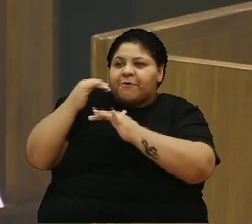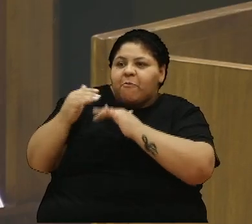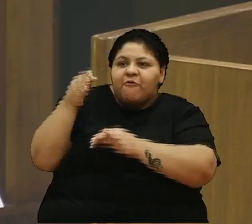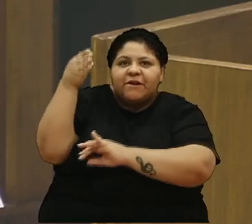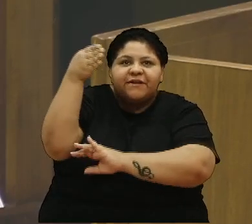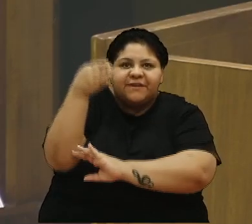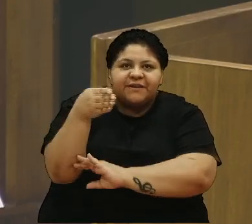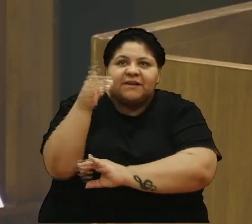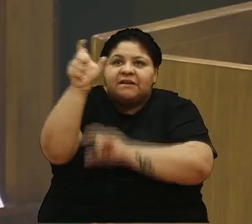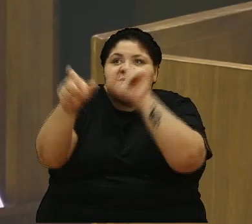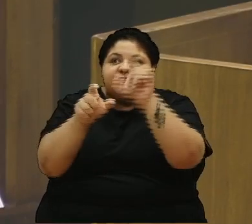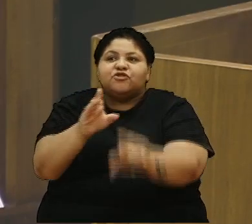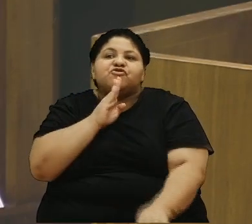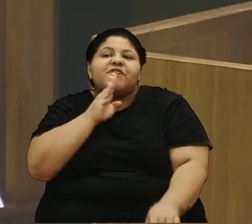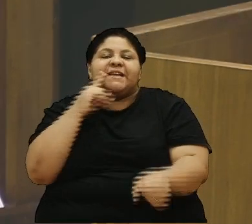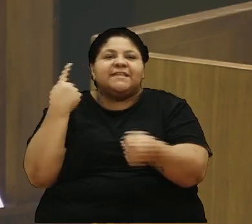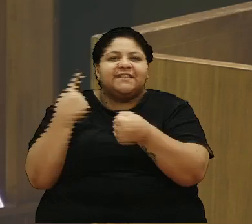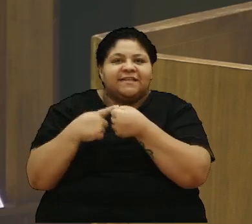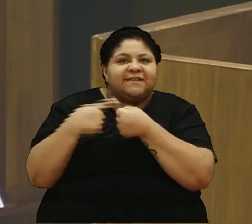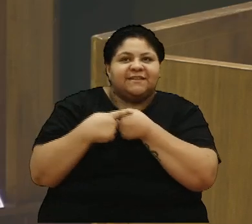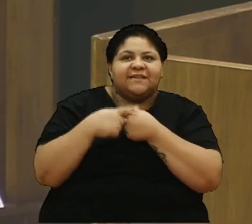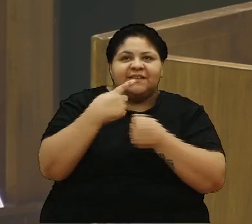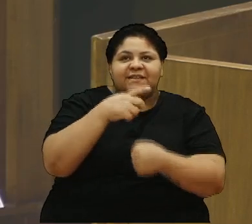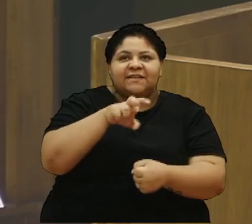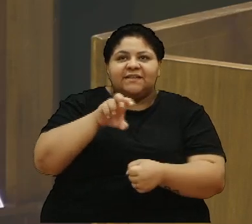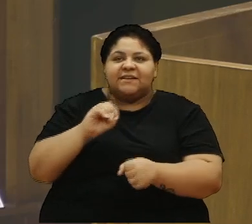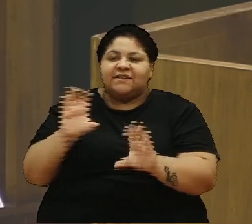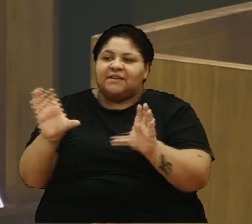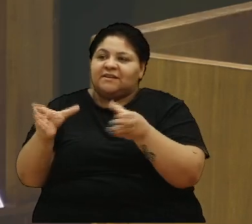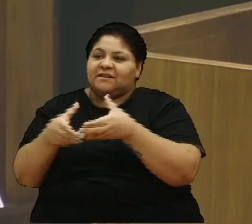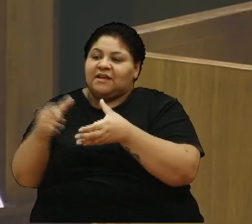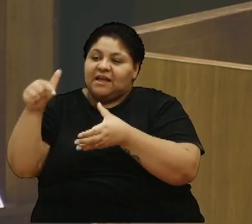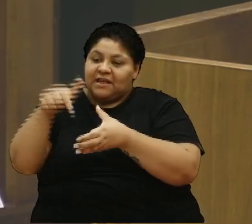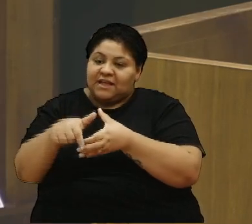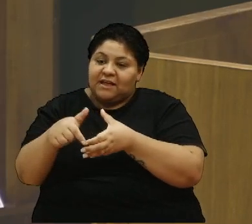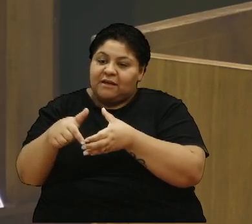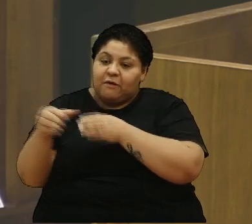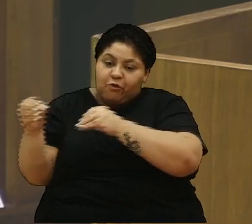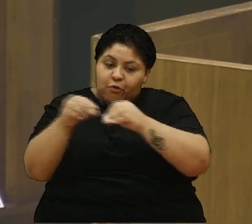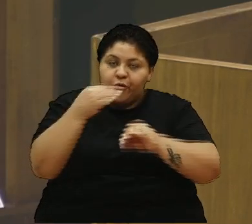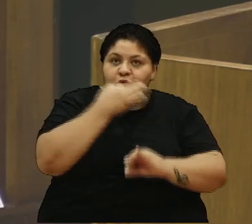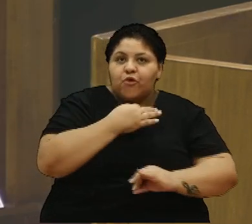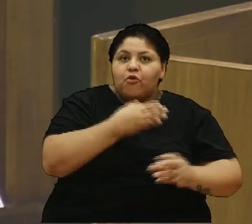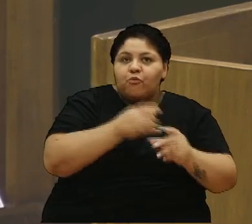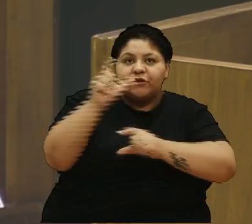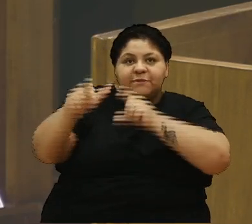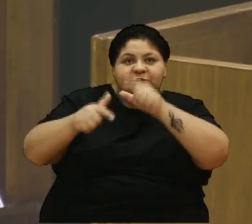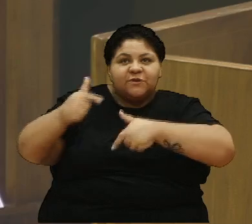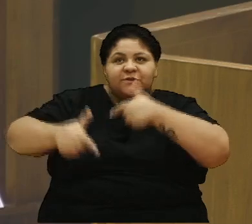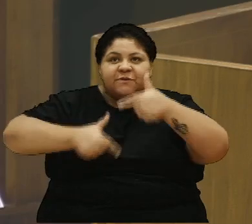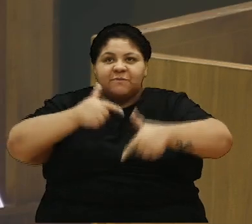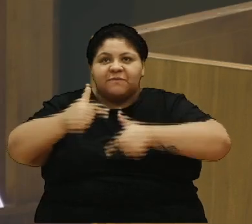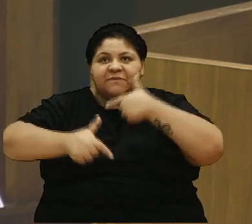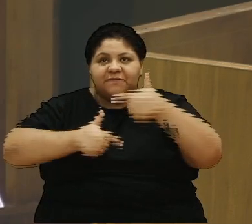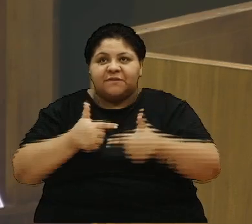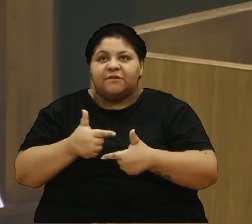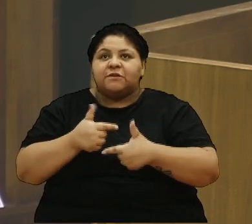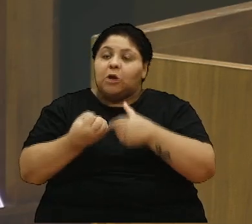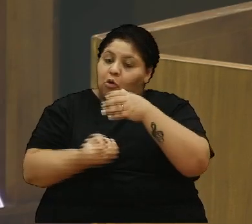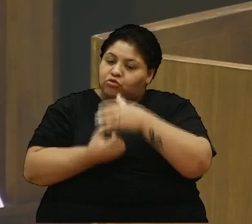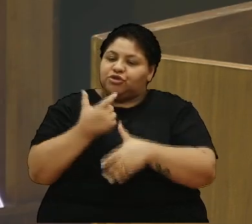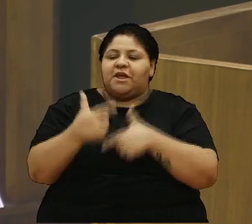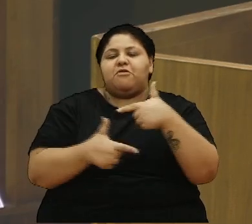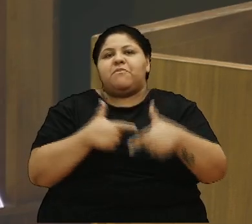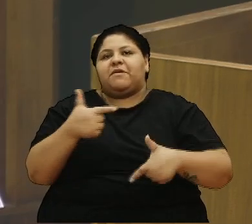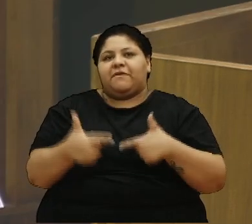hotelaria, o pessoal conhece a nossa cidade, 150 equipes vão vir para cá, né? Muita gente trabalhando nesse evento, então gera emprego, como eu